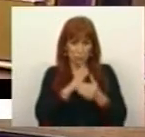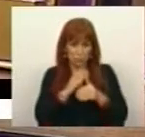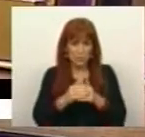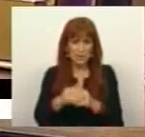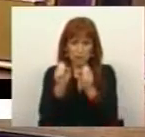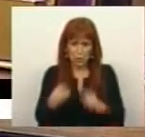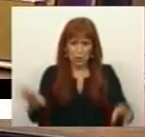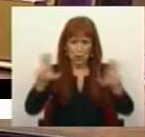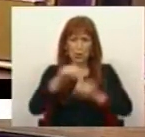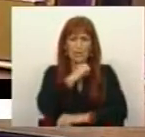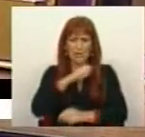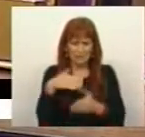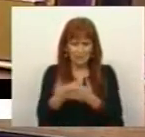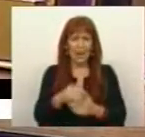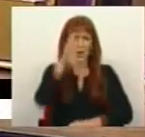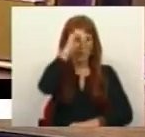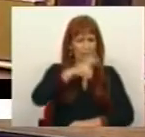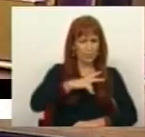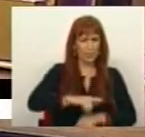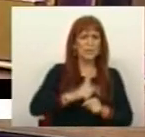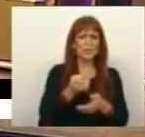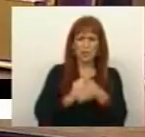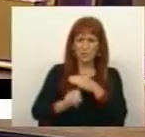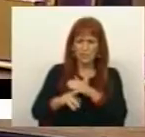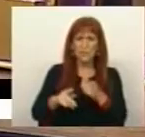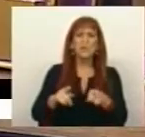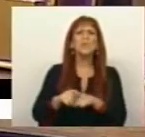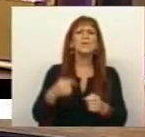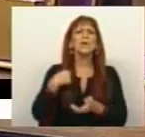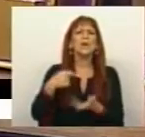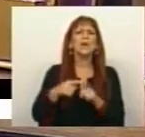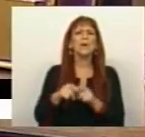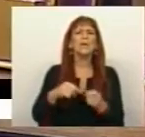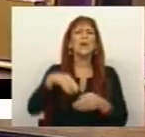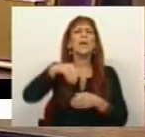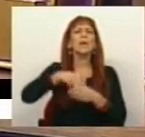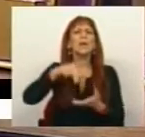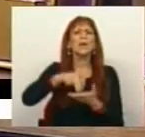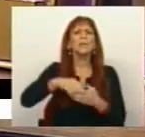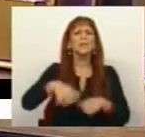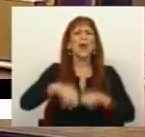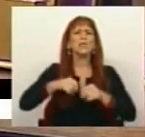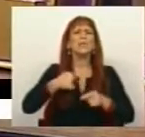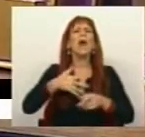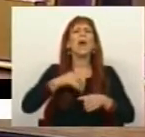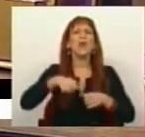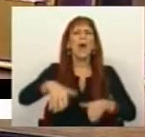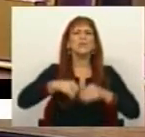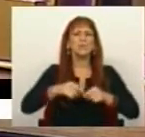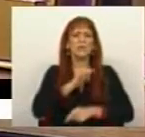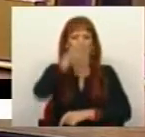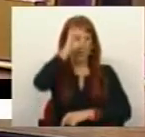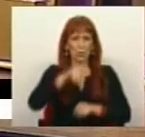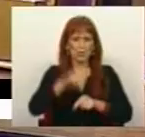de renovação de licença o Governo português foi envolvido e que posição assumiu ou pretende assumir. Senhor